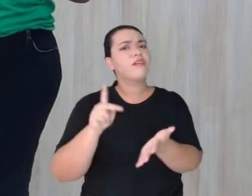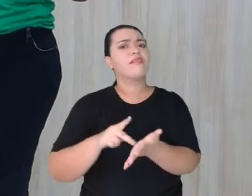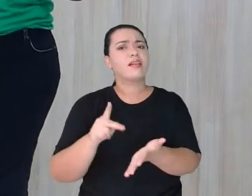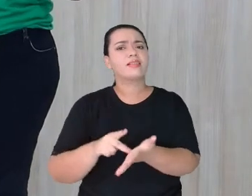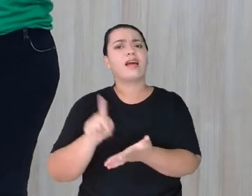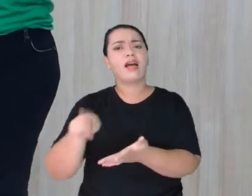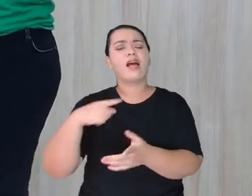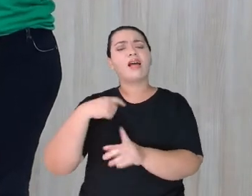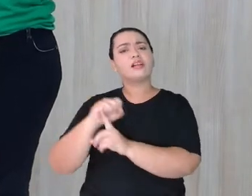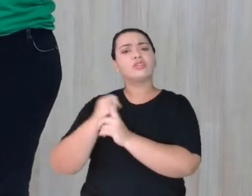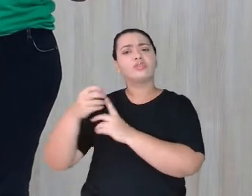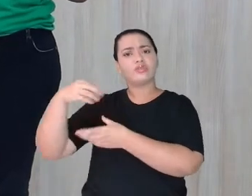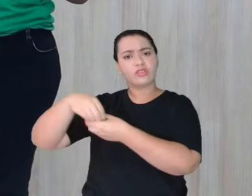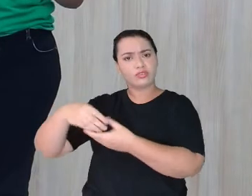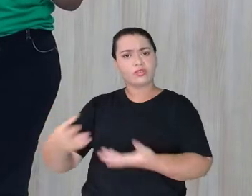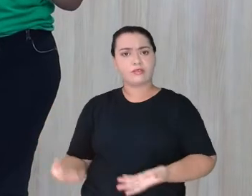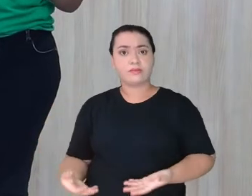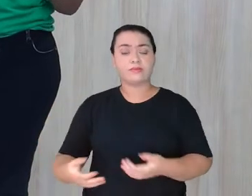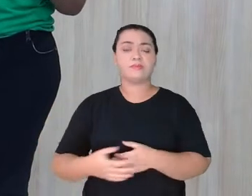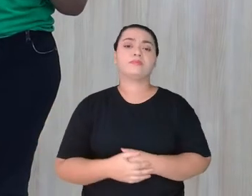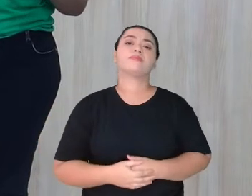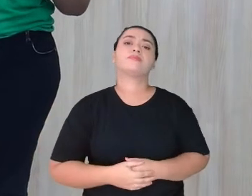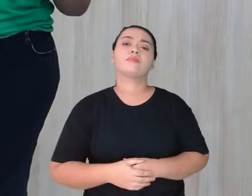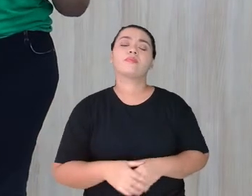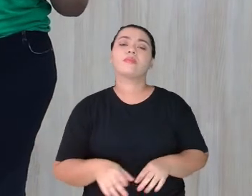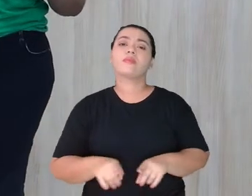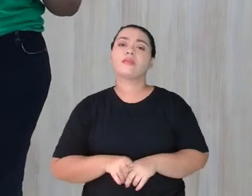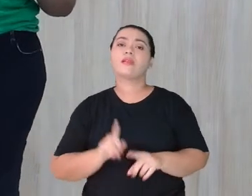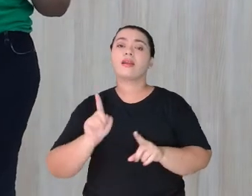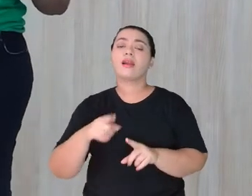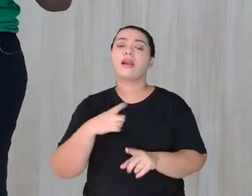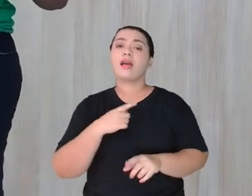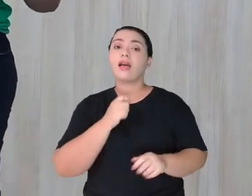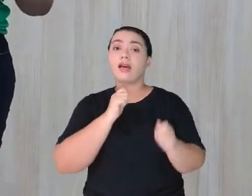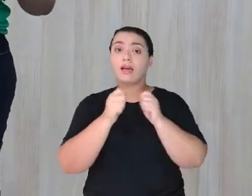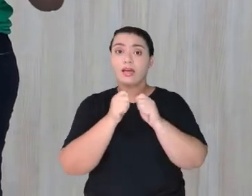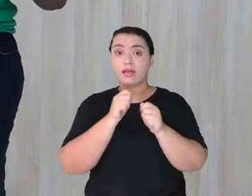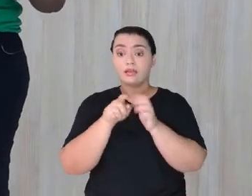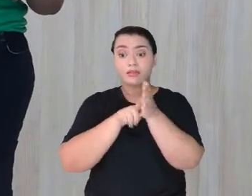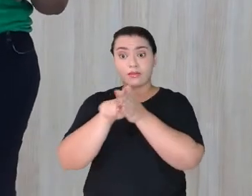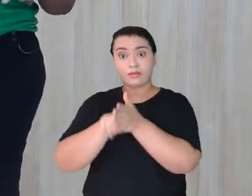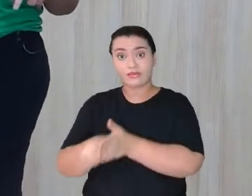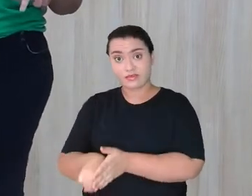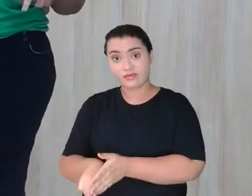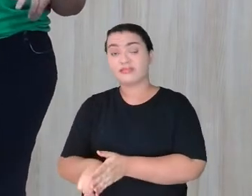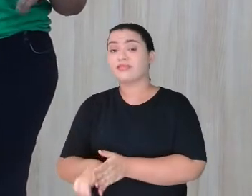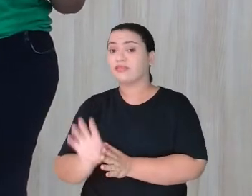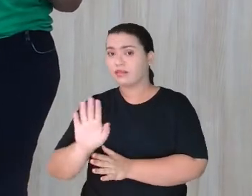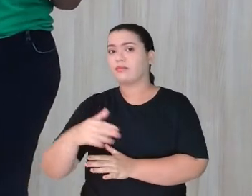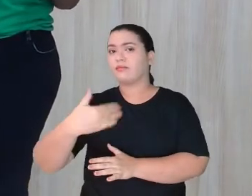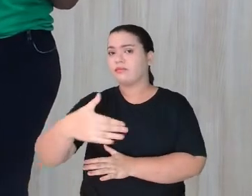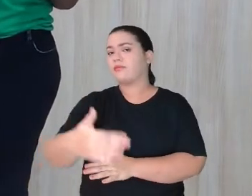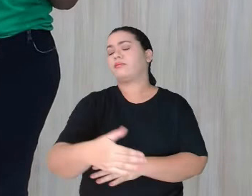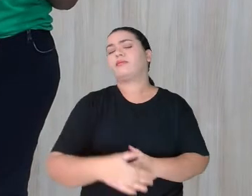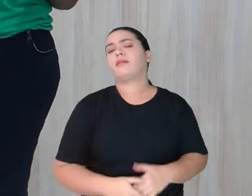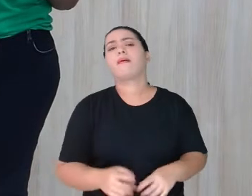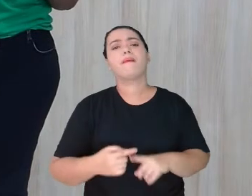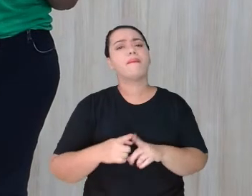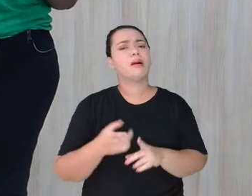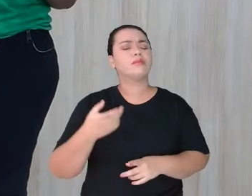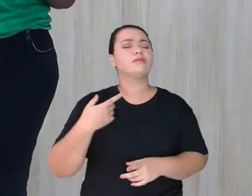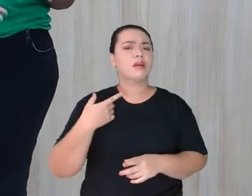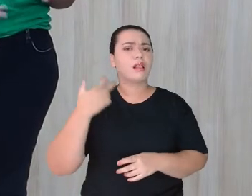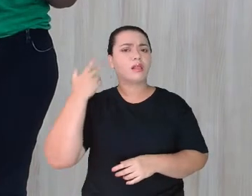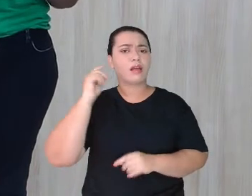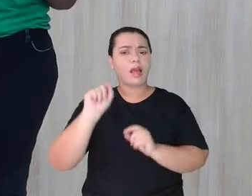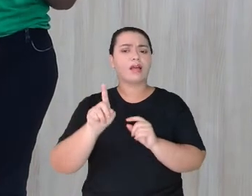E a gente vai conversar mais um pouquinho sobre isso, que é a reportagem investigativa, mais à frente. Mas é comum que se tenham